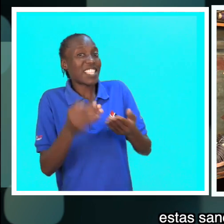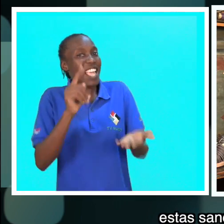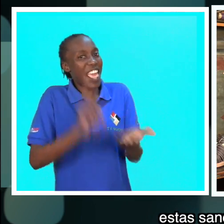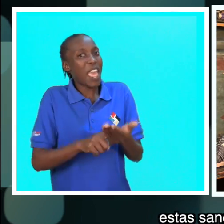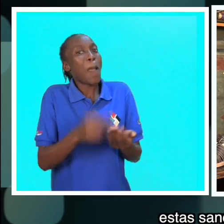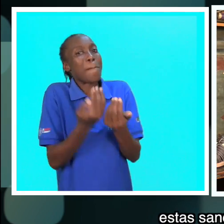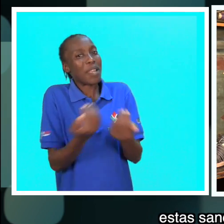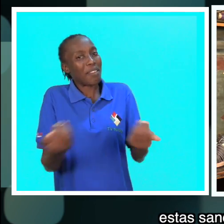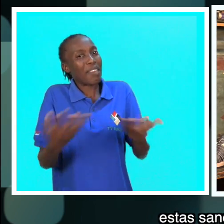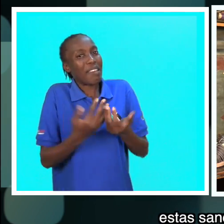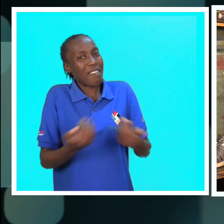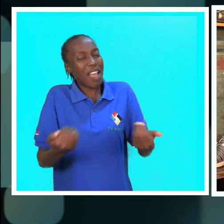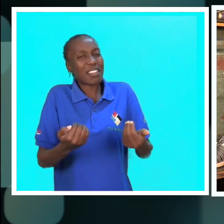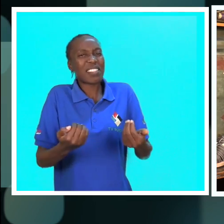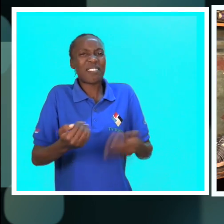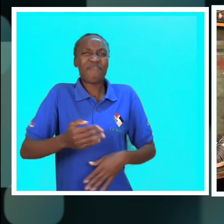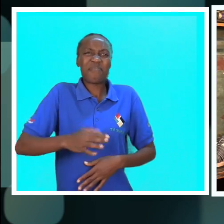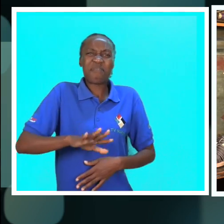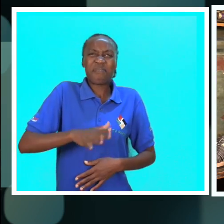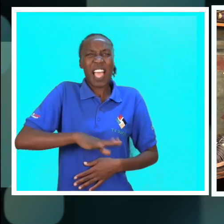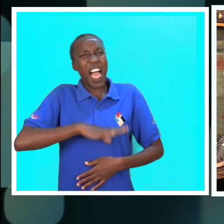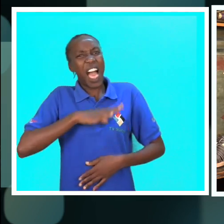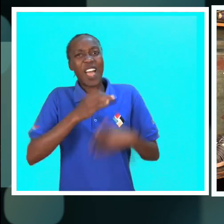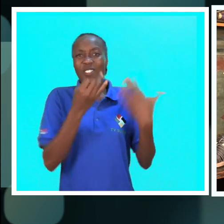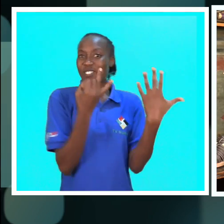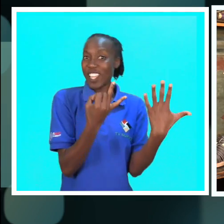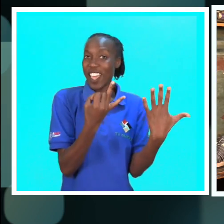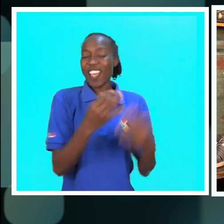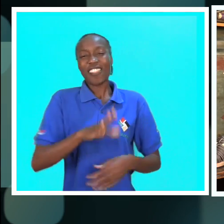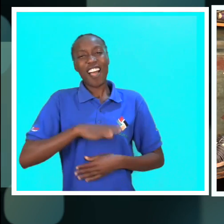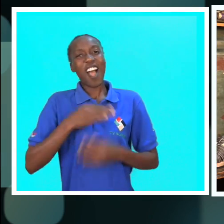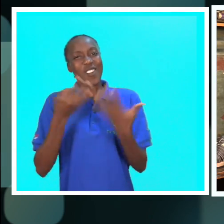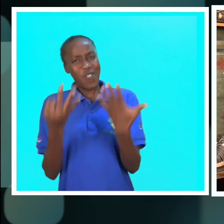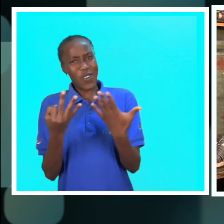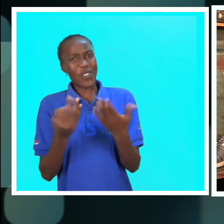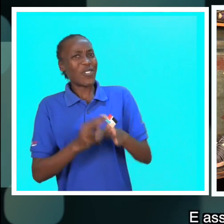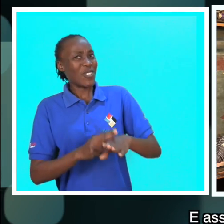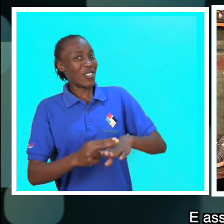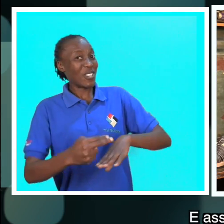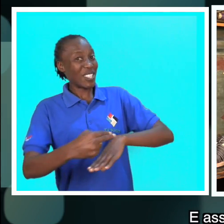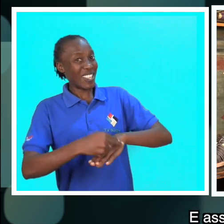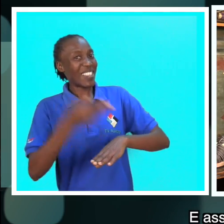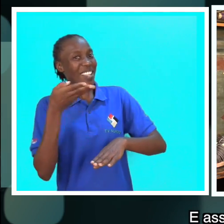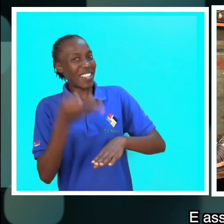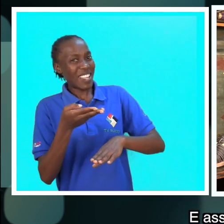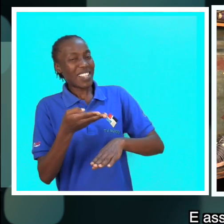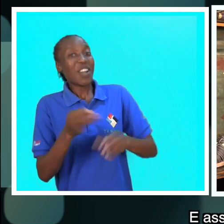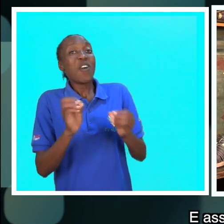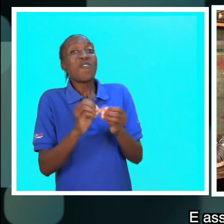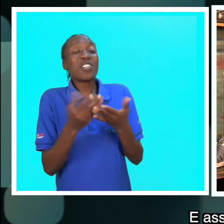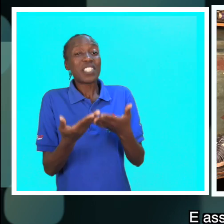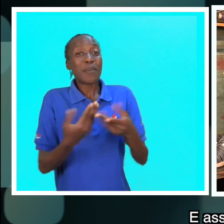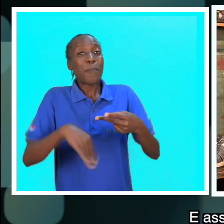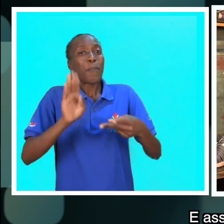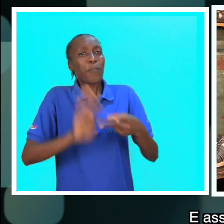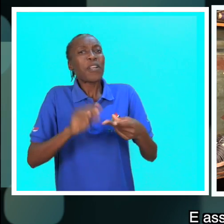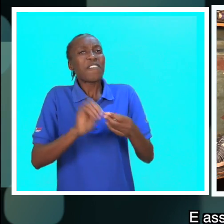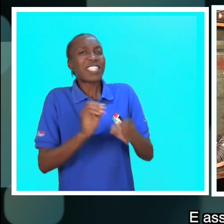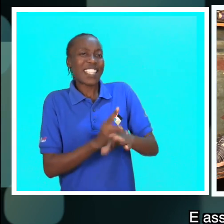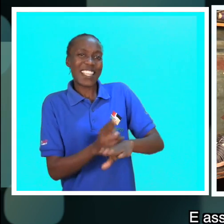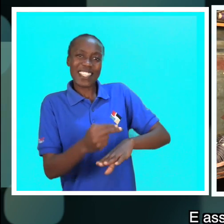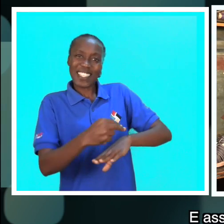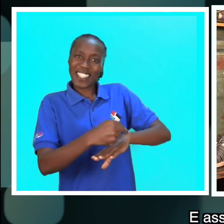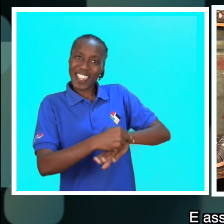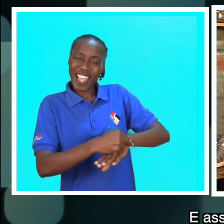aqui é para criança. Mal está 7 a 8 anos. E assim estou a fazer a cortar de coisa